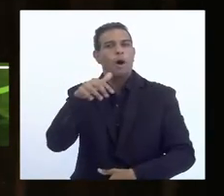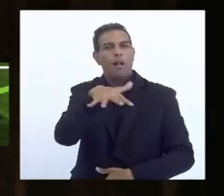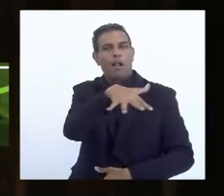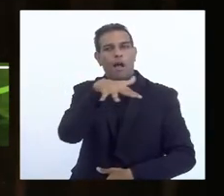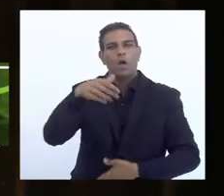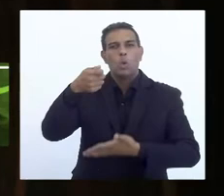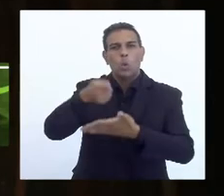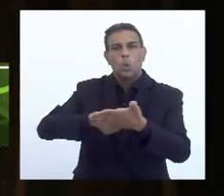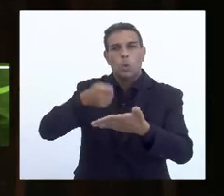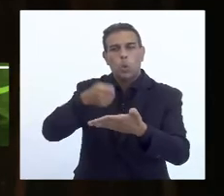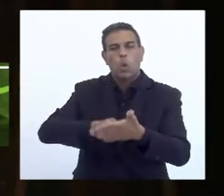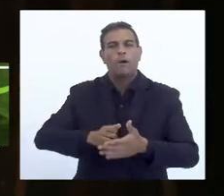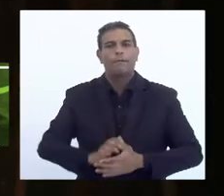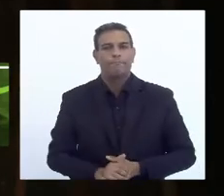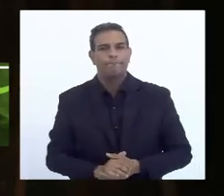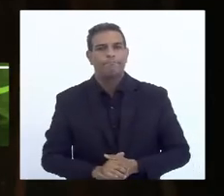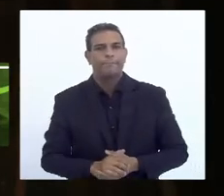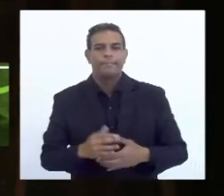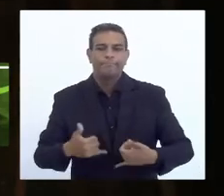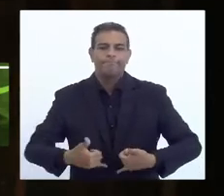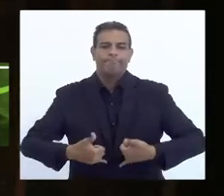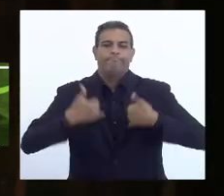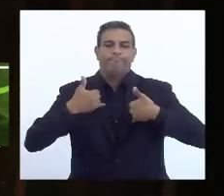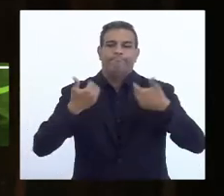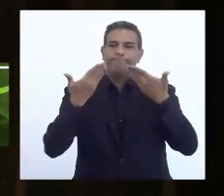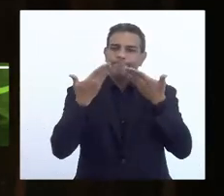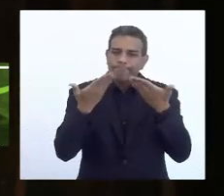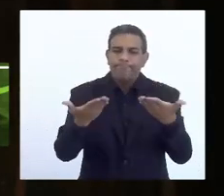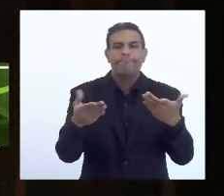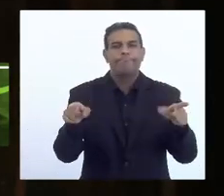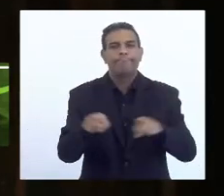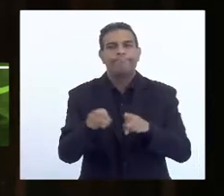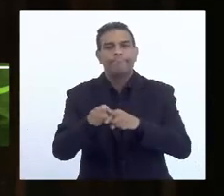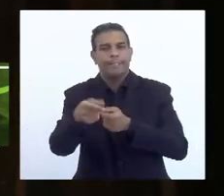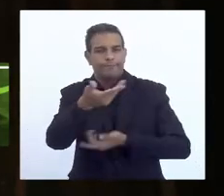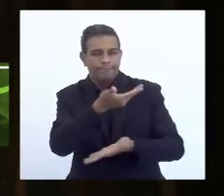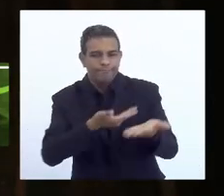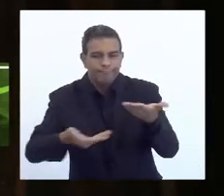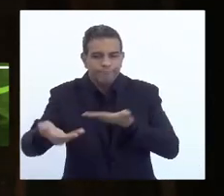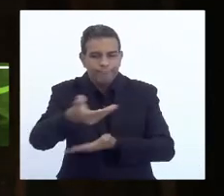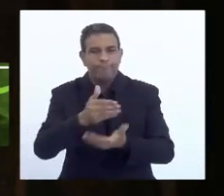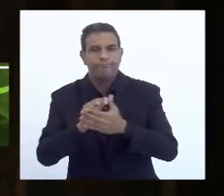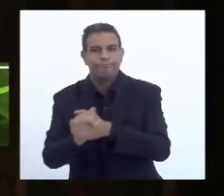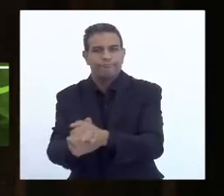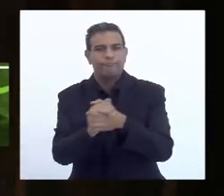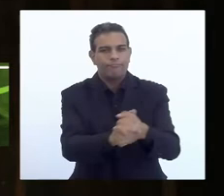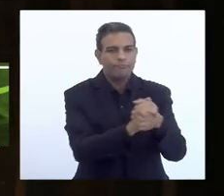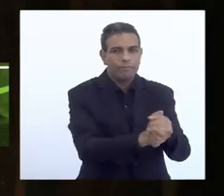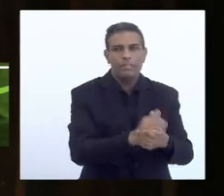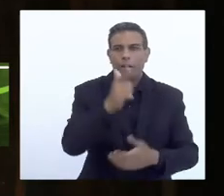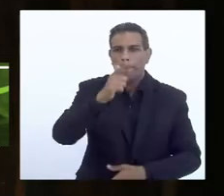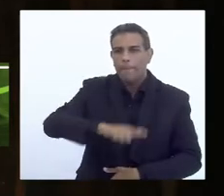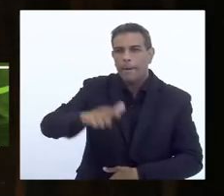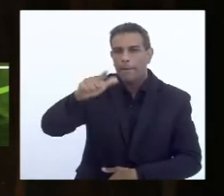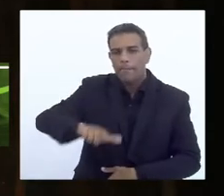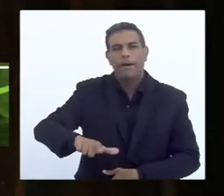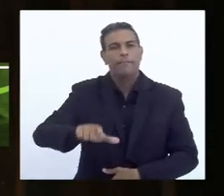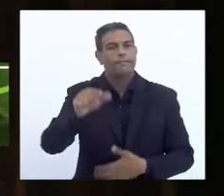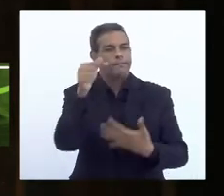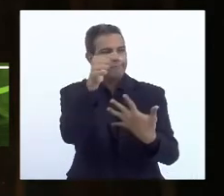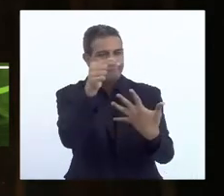aqui para o Parlamento. Dizer que é um privilégio dividir as fileiras do meu partido contigo, cumprimentar aqui as demais da nossa mesa,